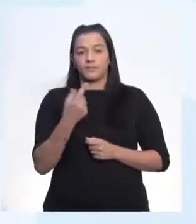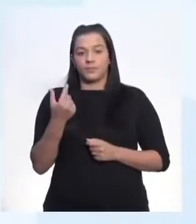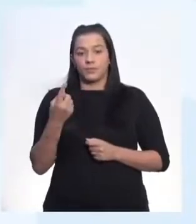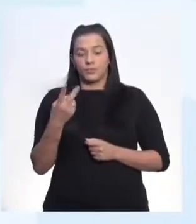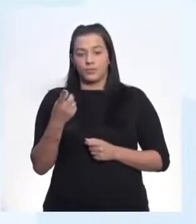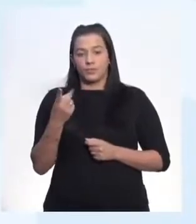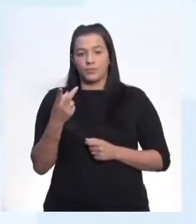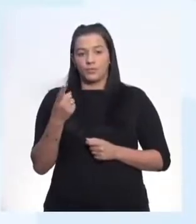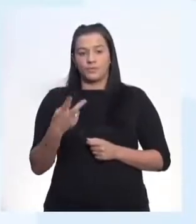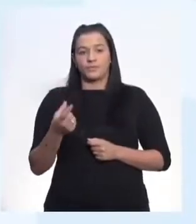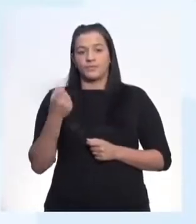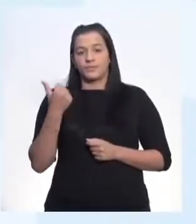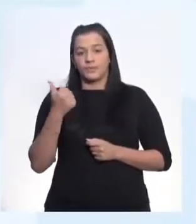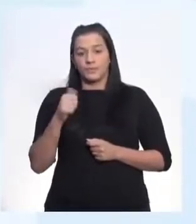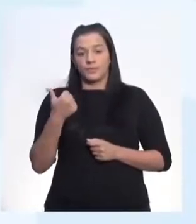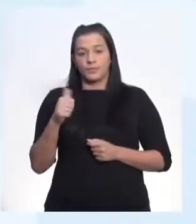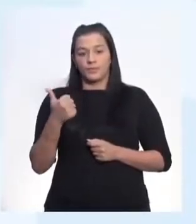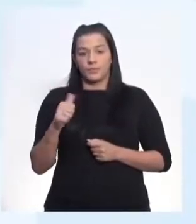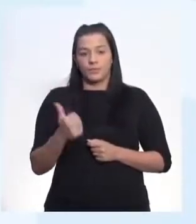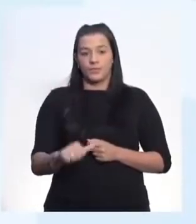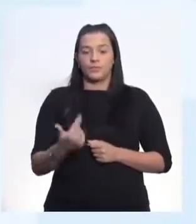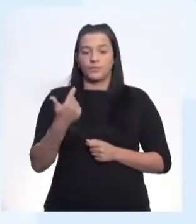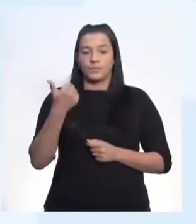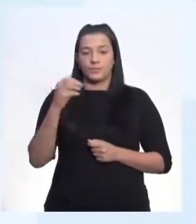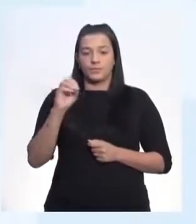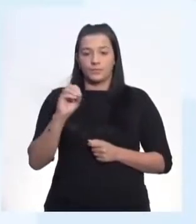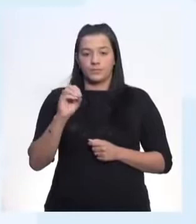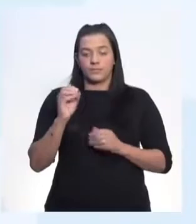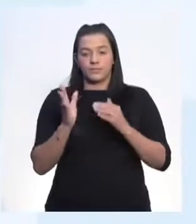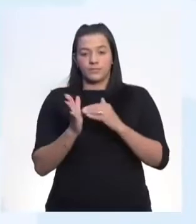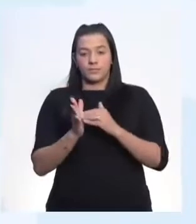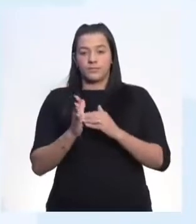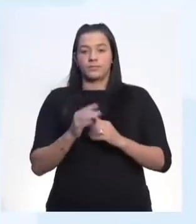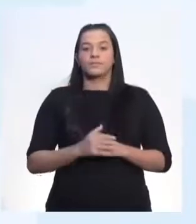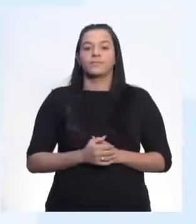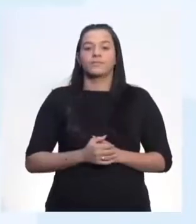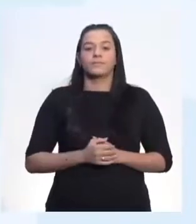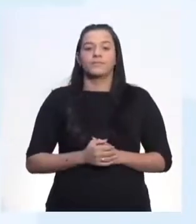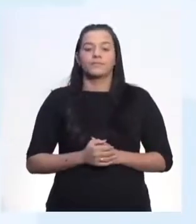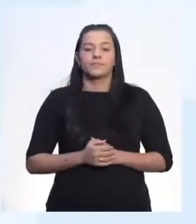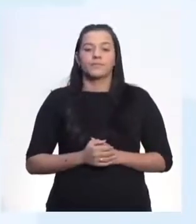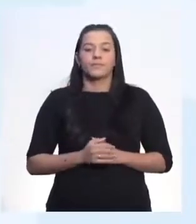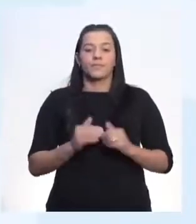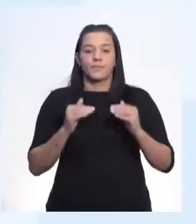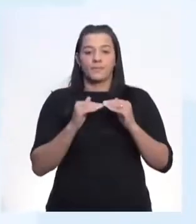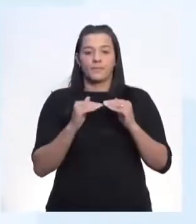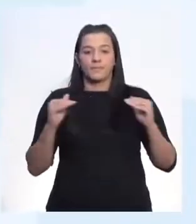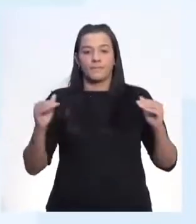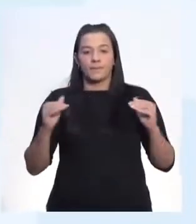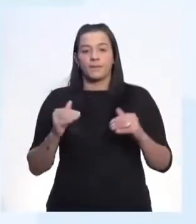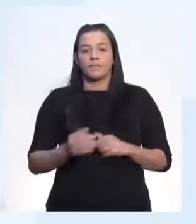e vou até no 10 fatorial para simplificar embaixo.